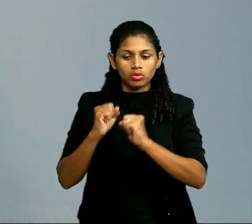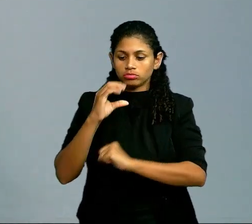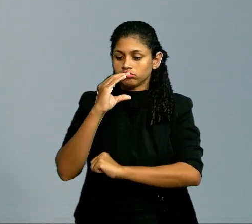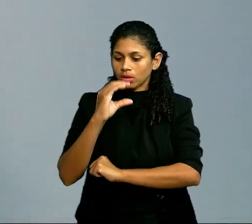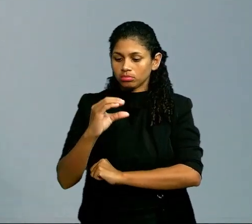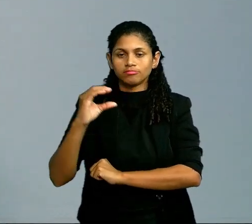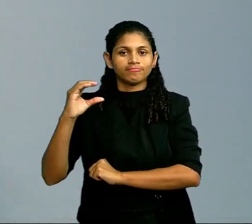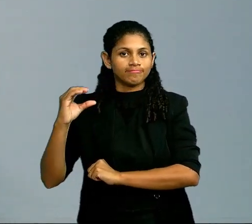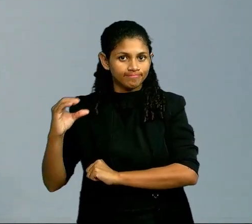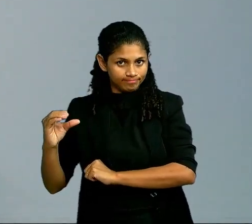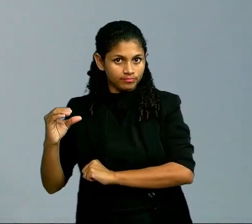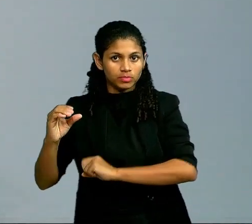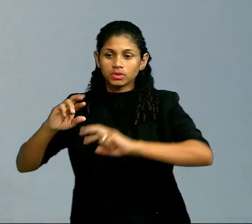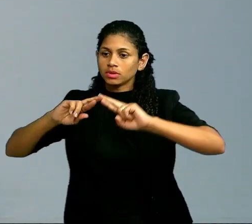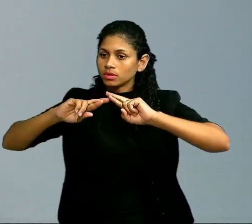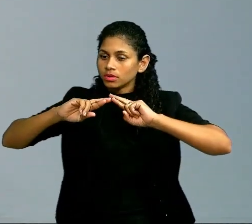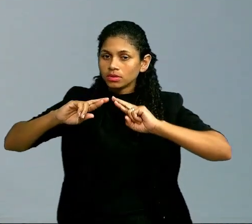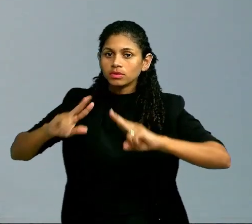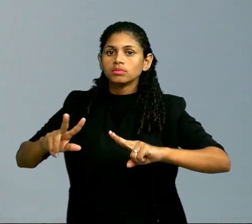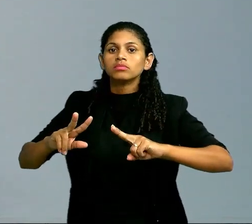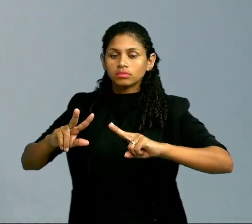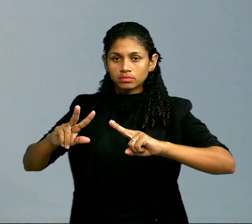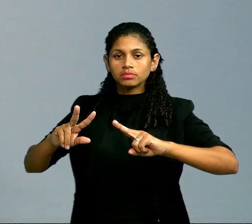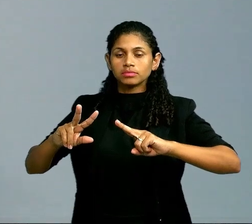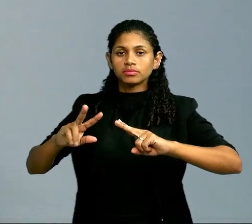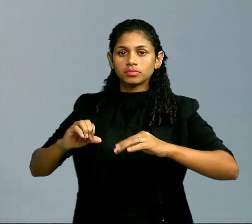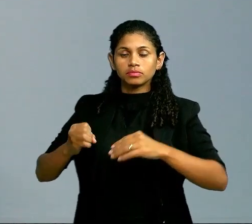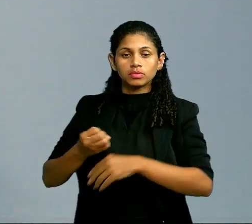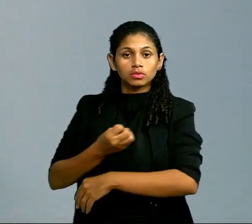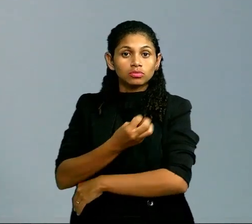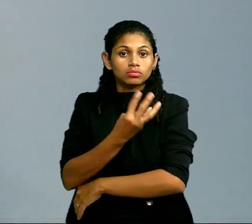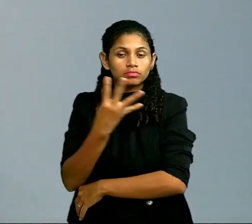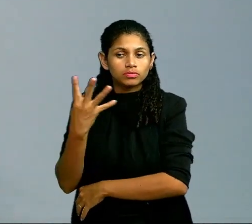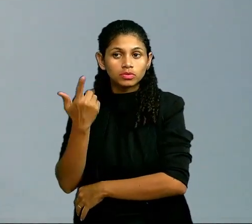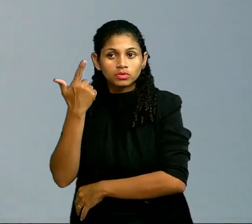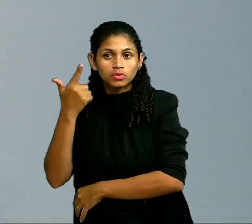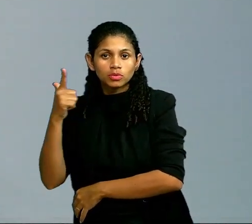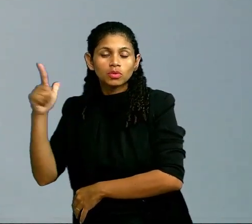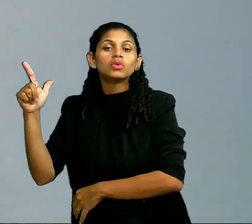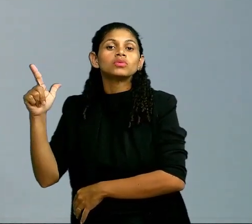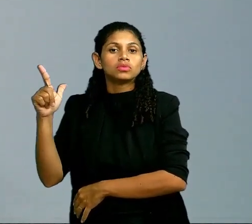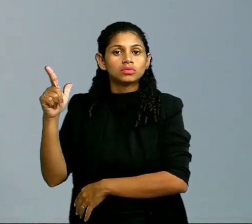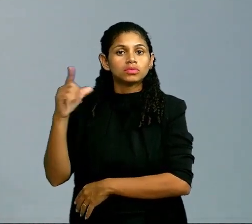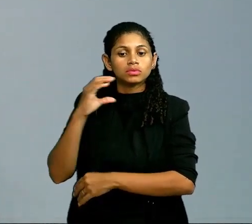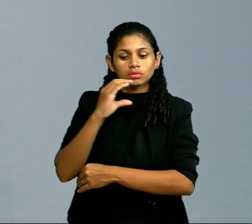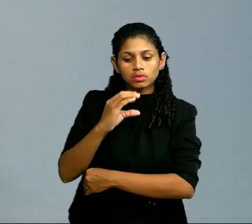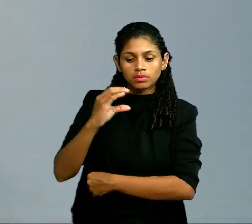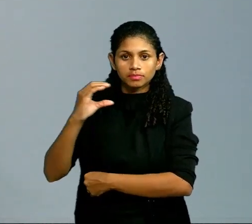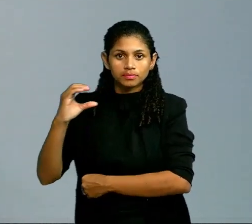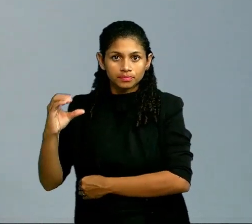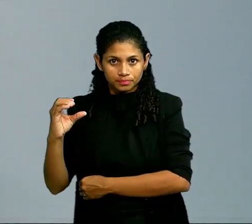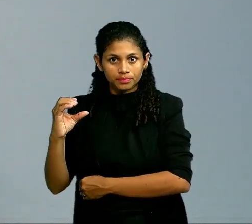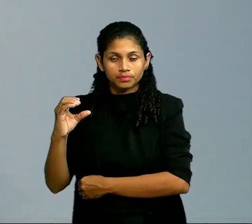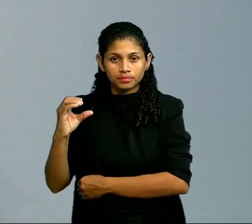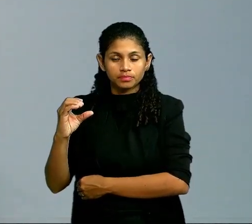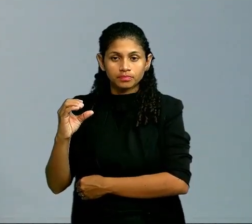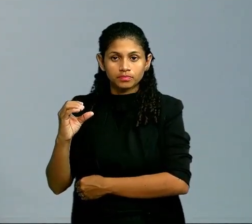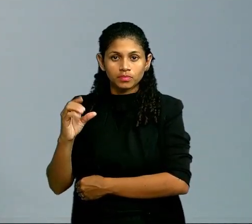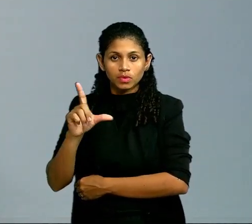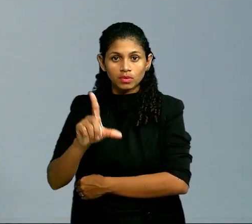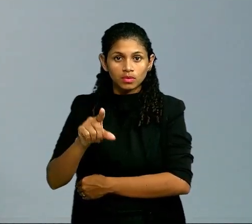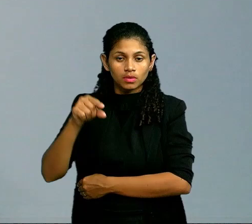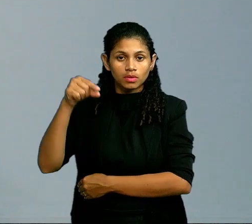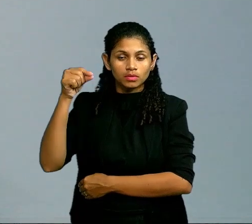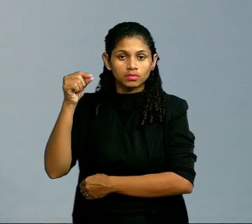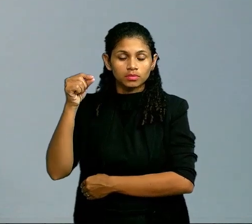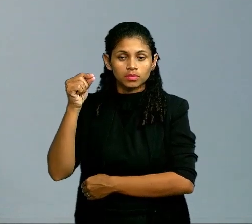de carbono ela é exclusivamente para a quantidade de outros átomos de carbono que aquele carbono selecionado